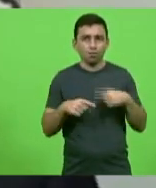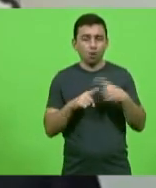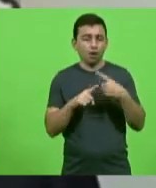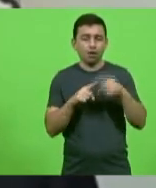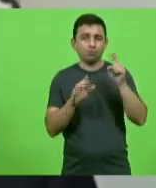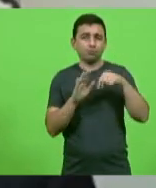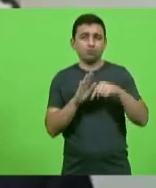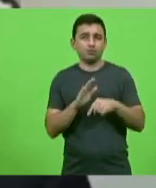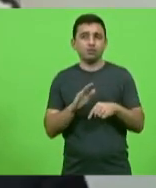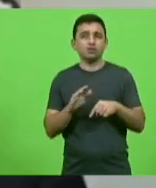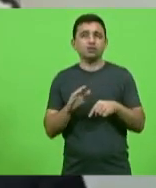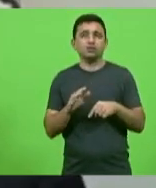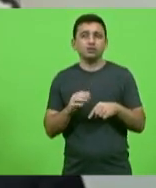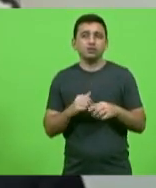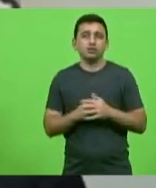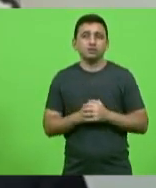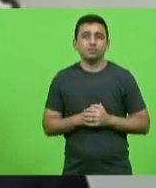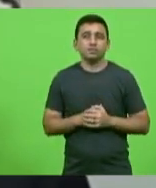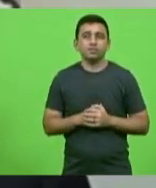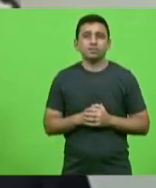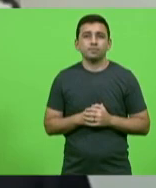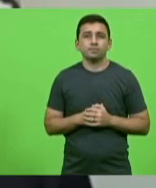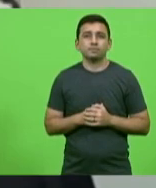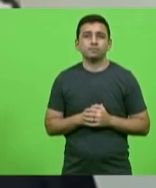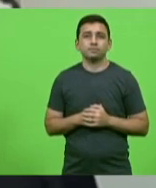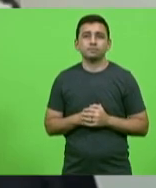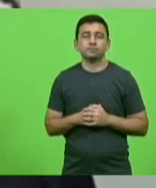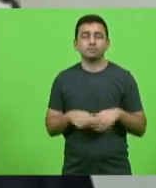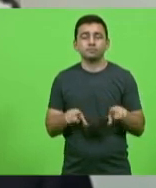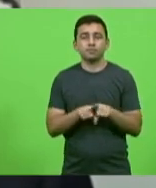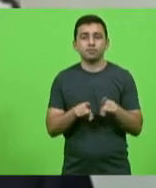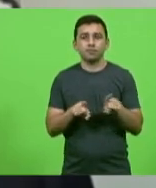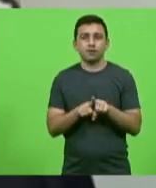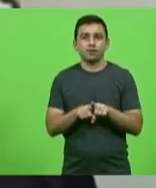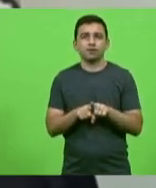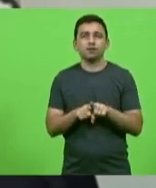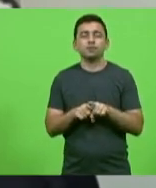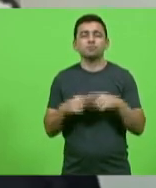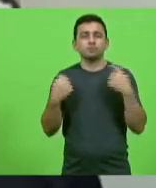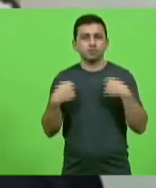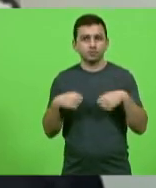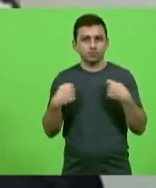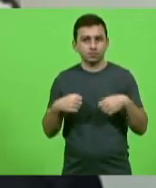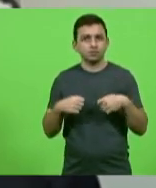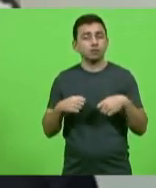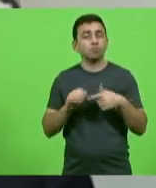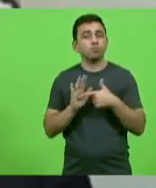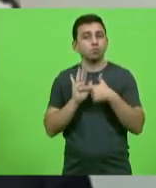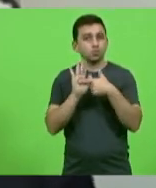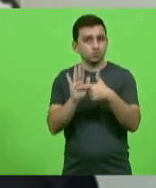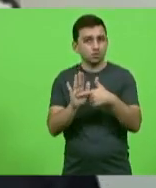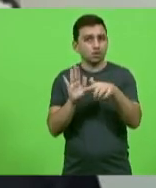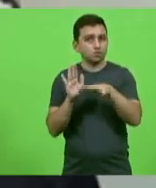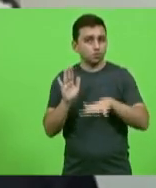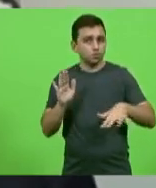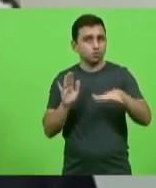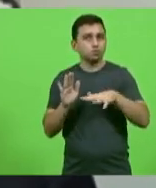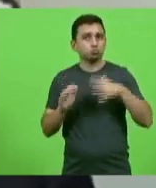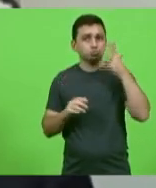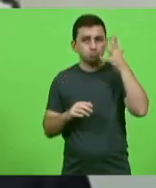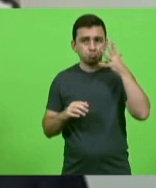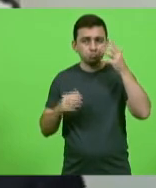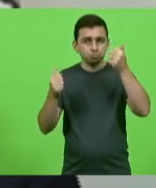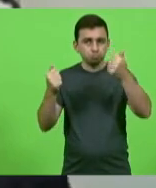complexidade que tem uma gestão estadual inicialmente é importante considerar que a abrangência dos fatos narrados